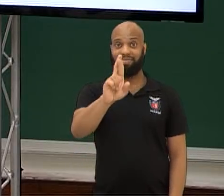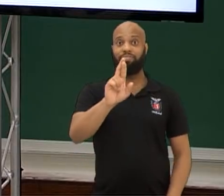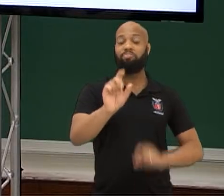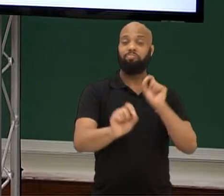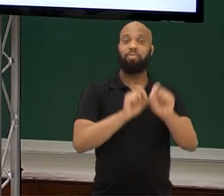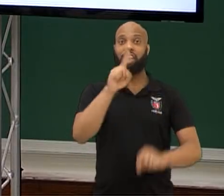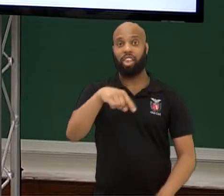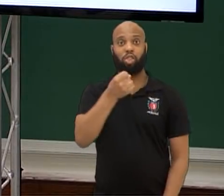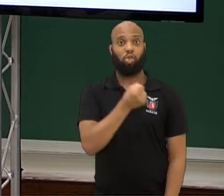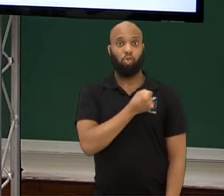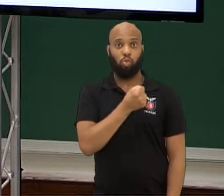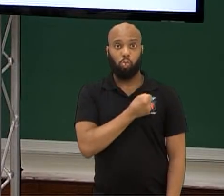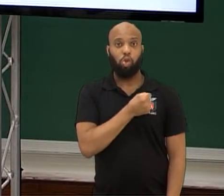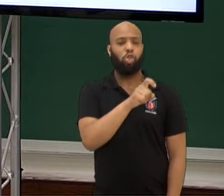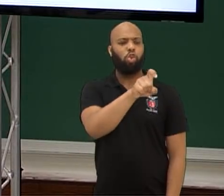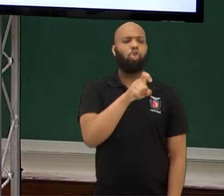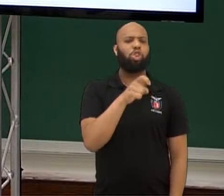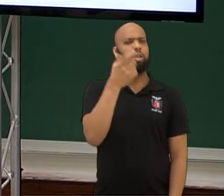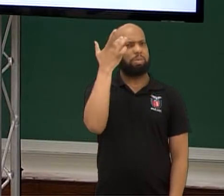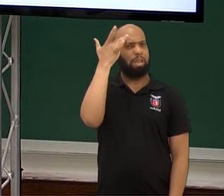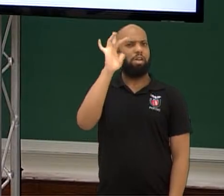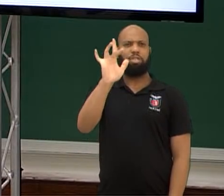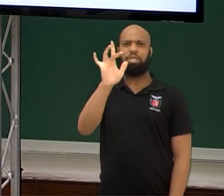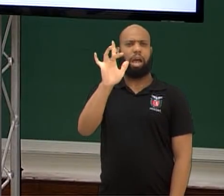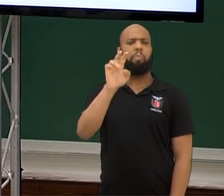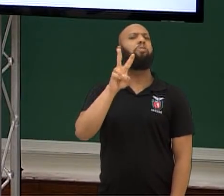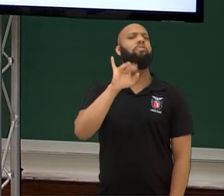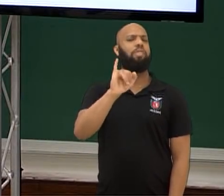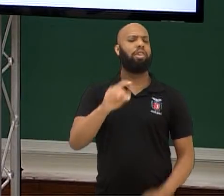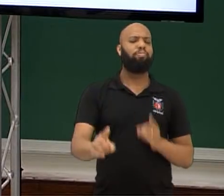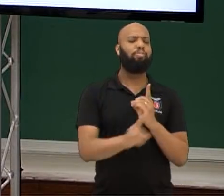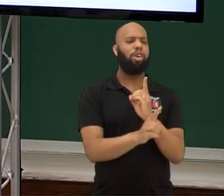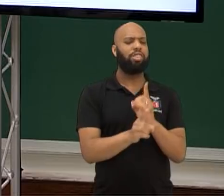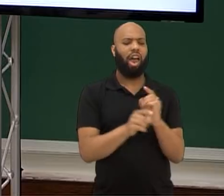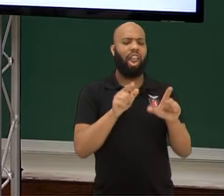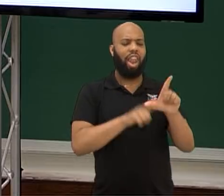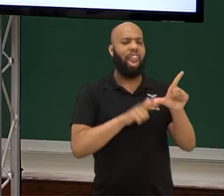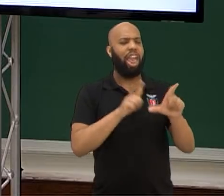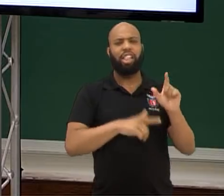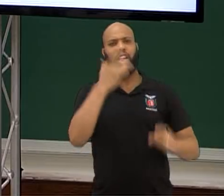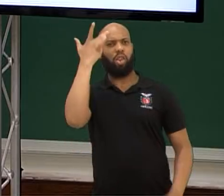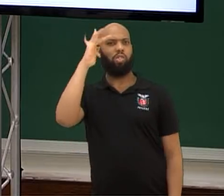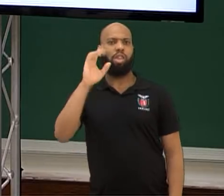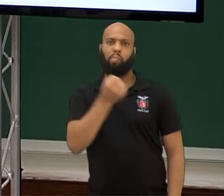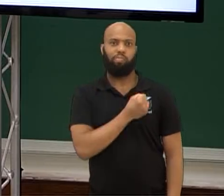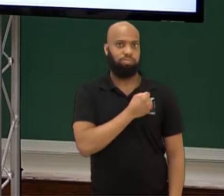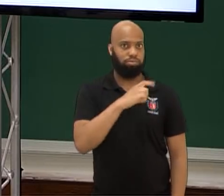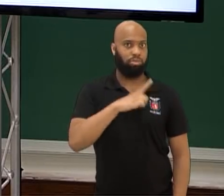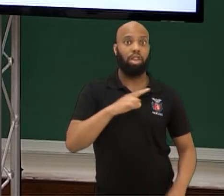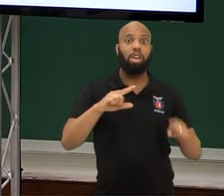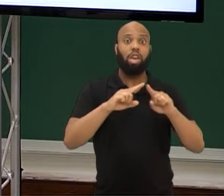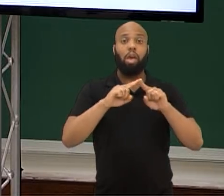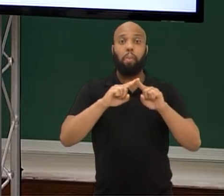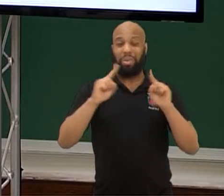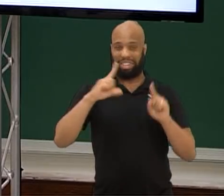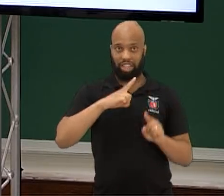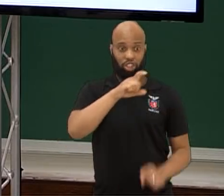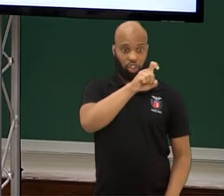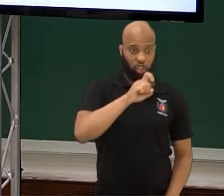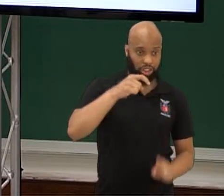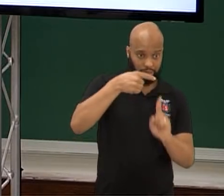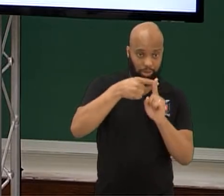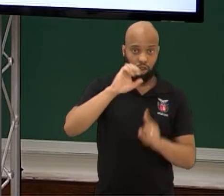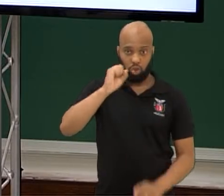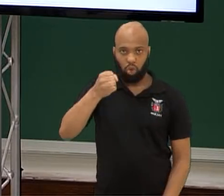um valor, o x é uma incógnita, né? É um valor que a gente não sabe. É um valor mais 8 que nós obtemos